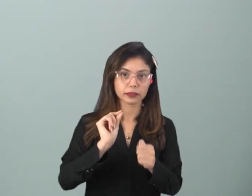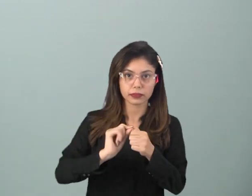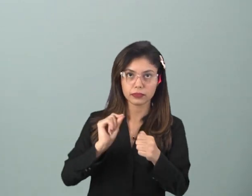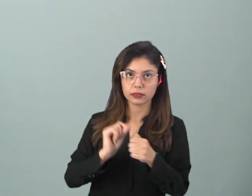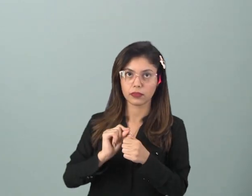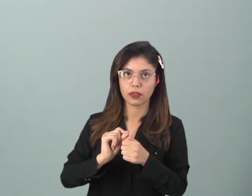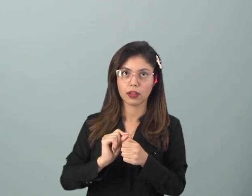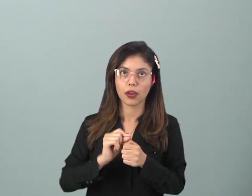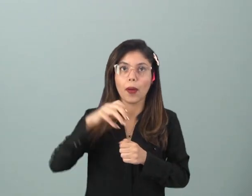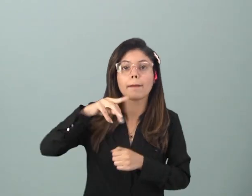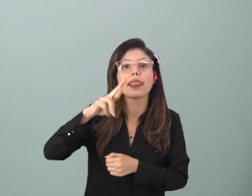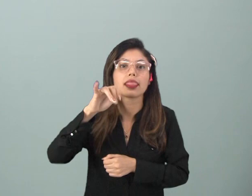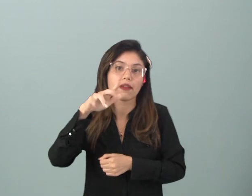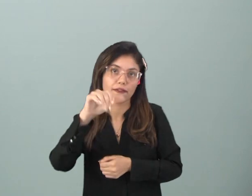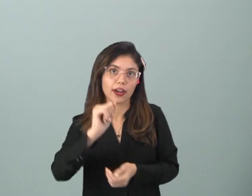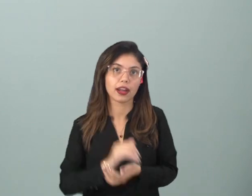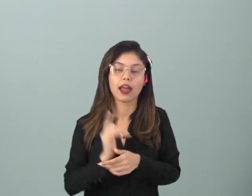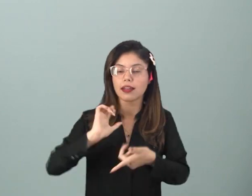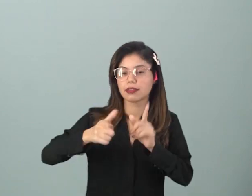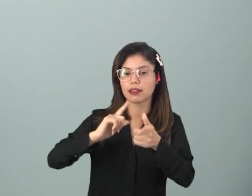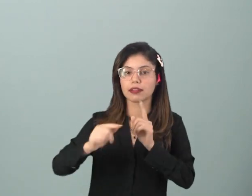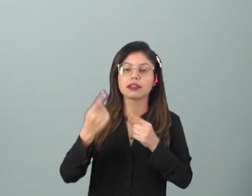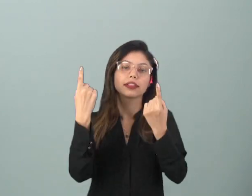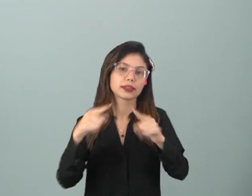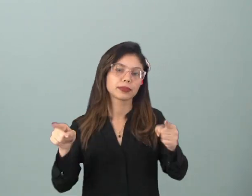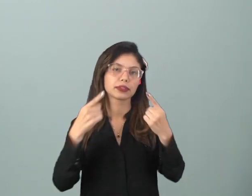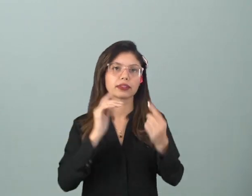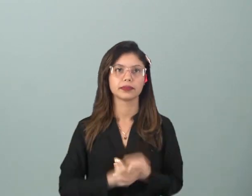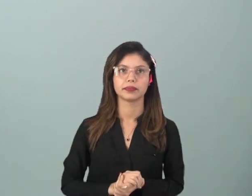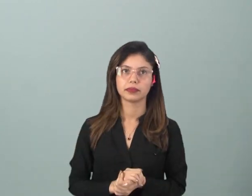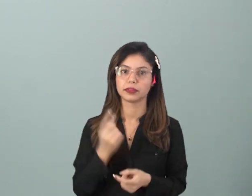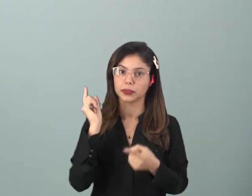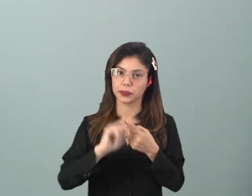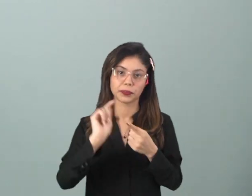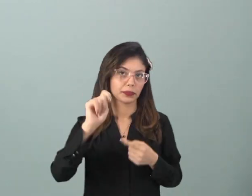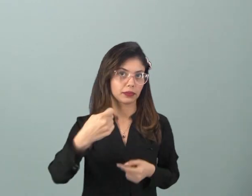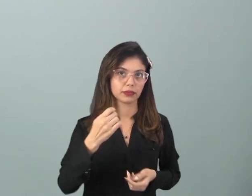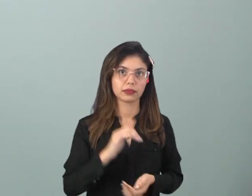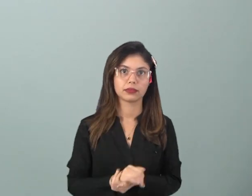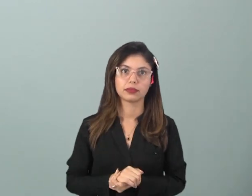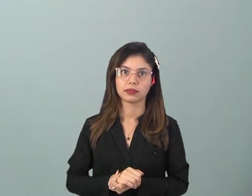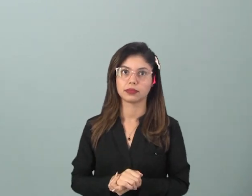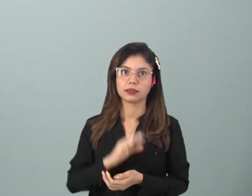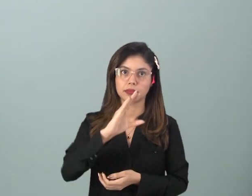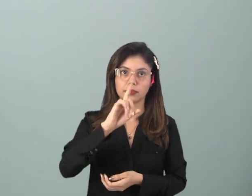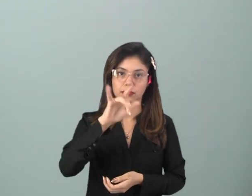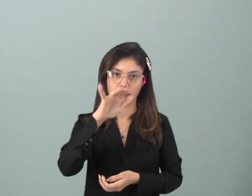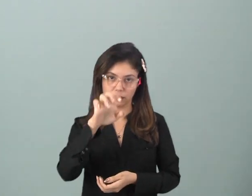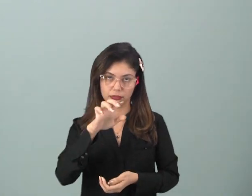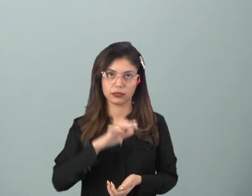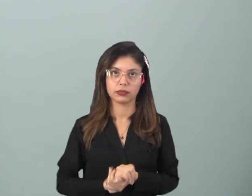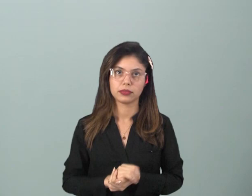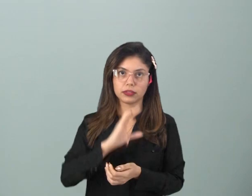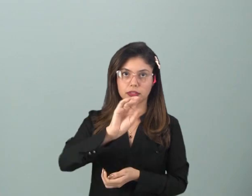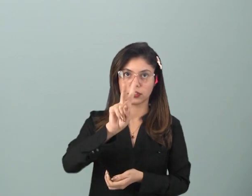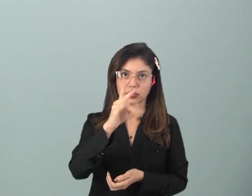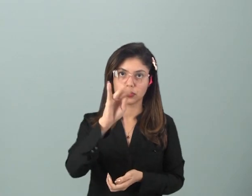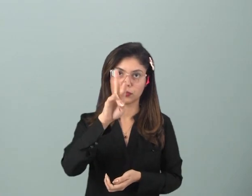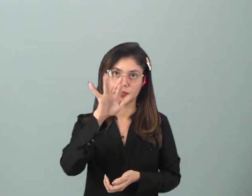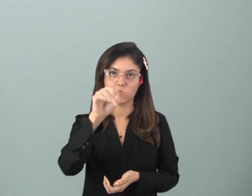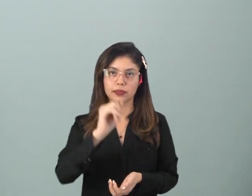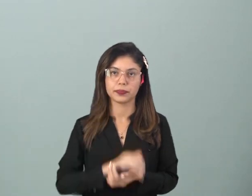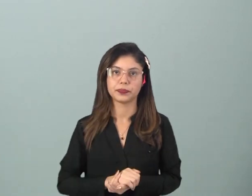com metáforas nas letras das suas músicas. E um desses símbolos é a música Cálice, de Chico Buarque